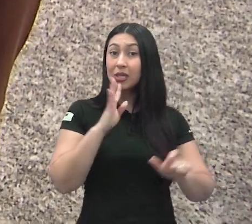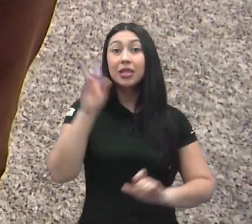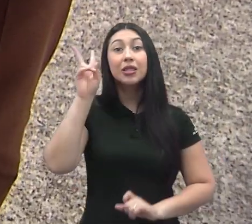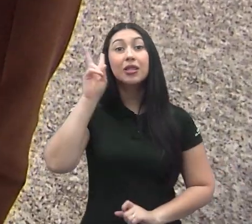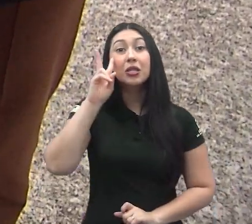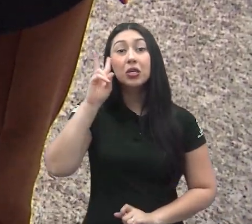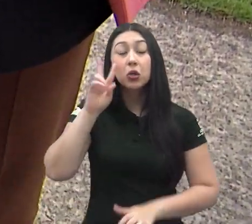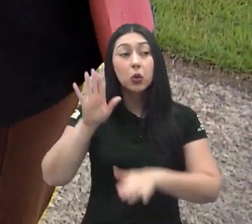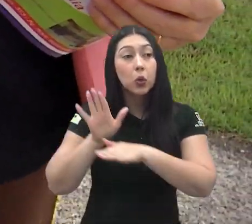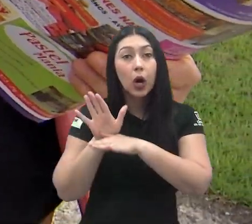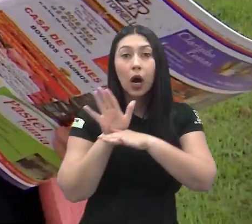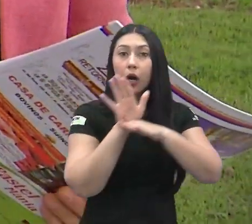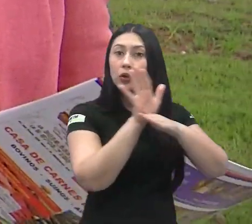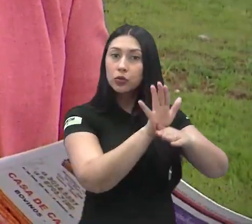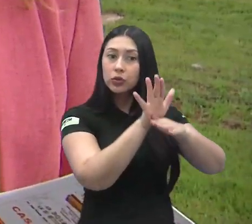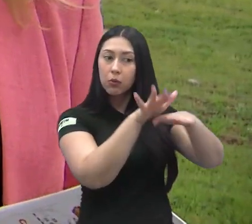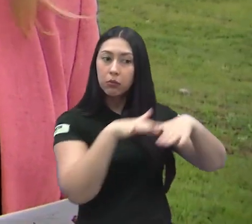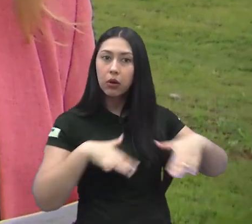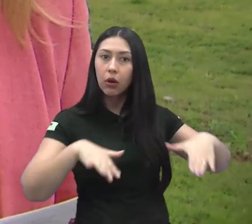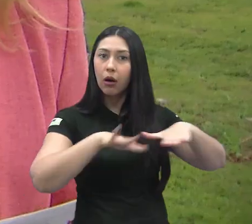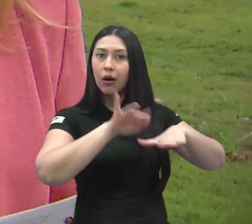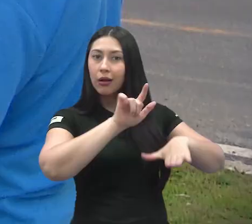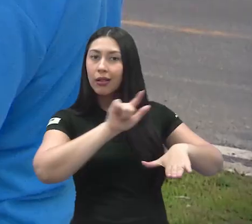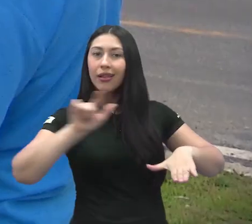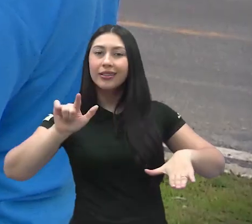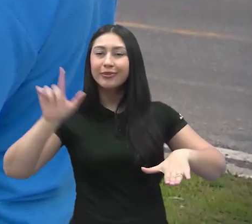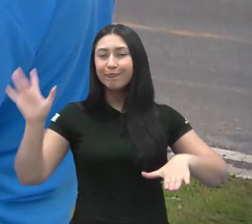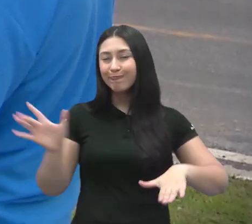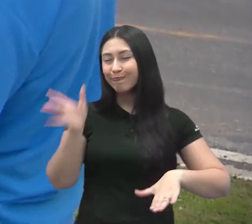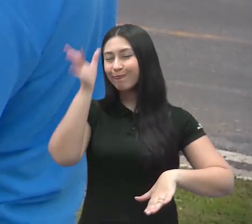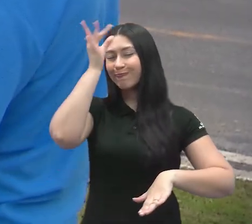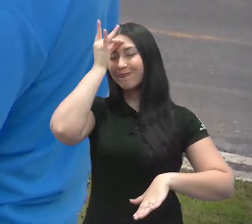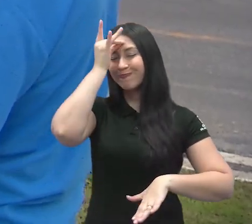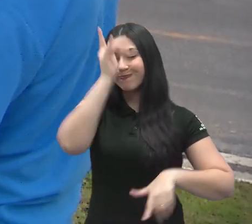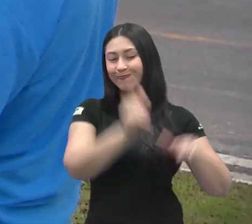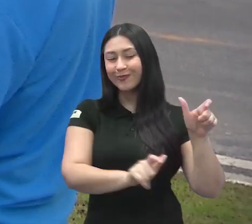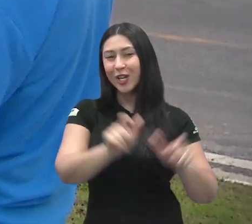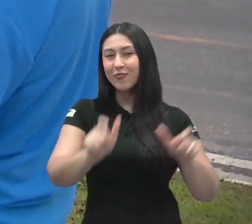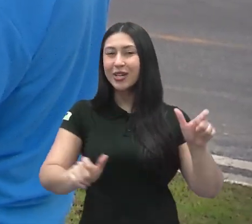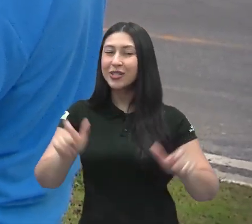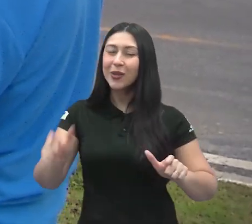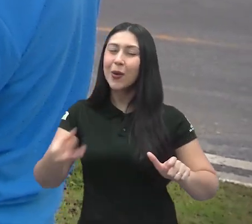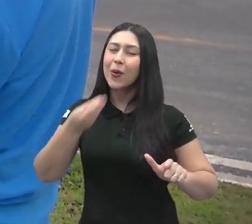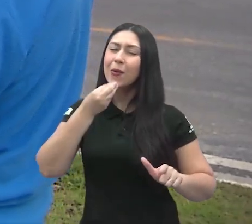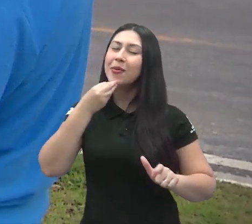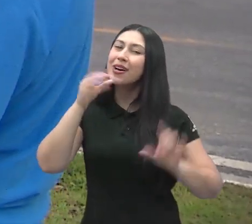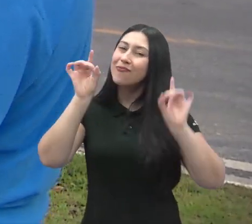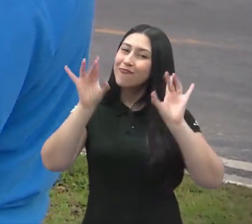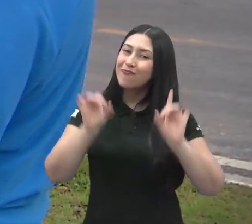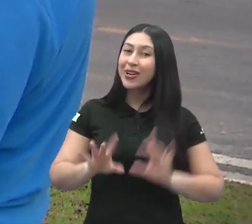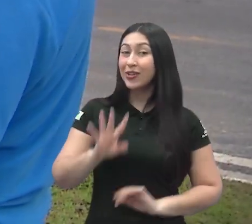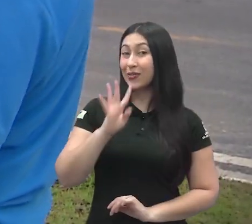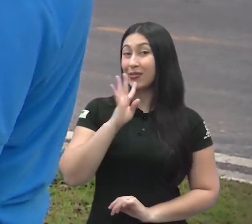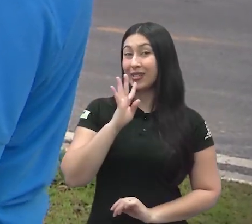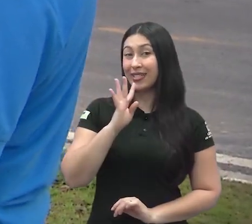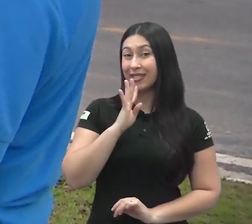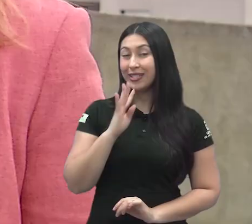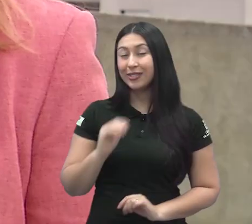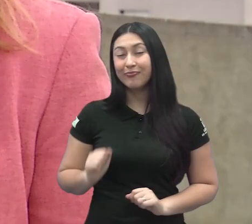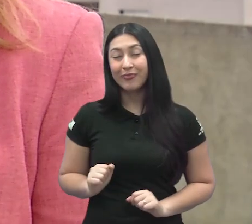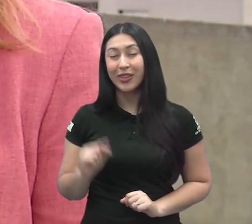Suas histórias e contribuições para a região leste ficam na memória daqueles que tiveram o privilégio de